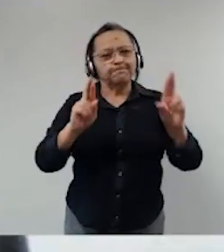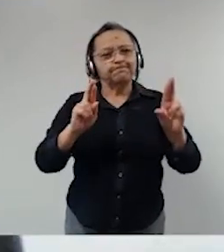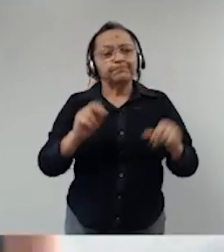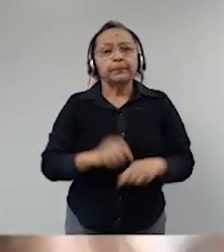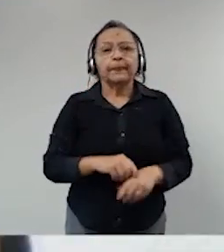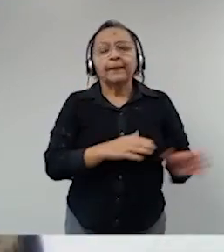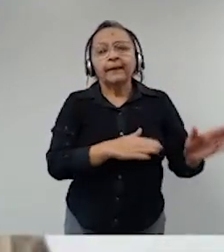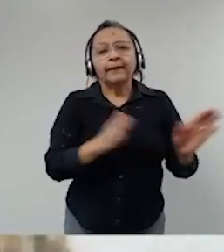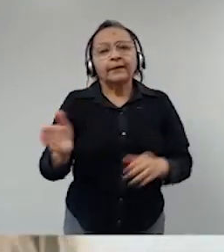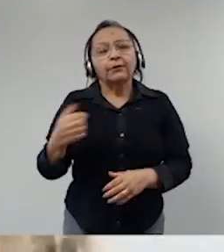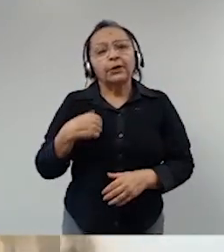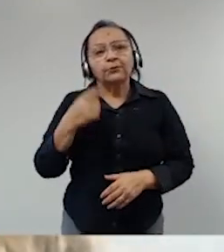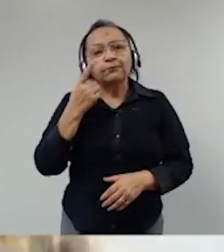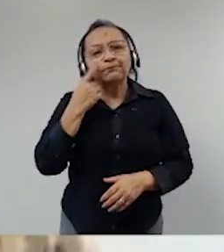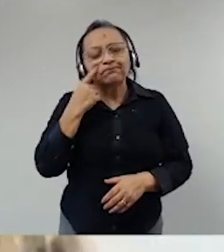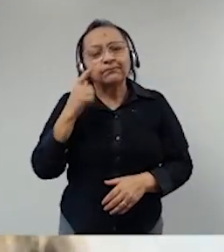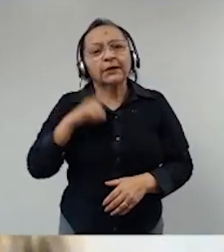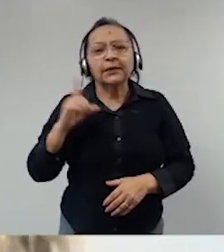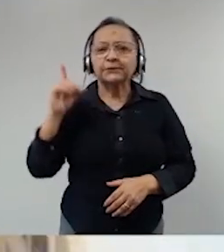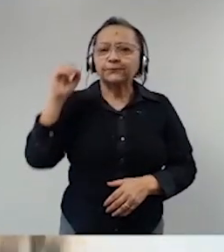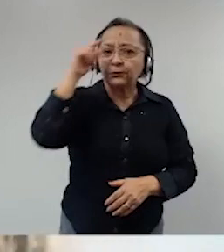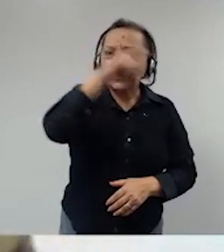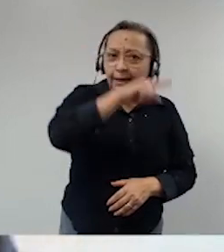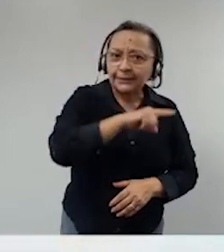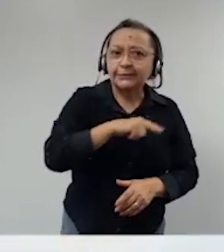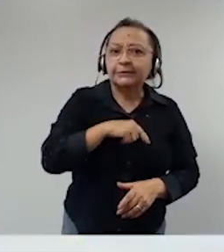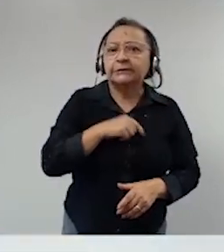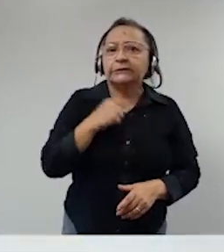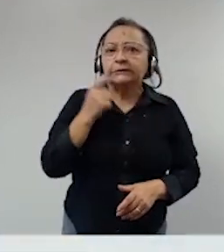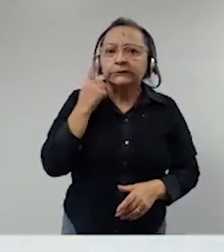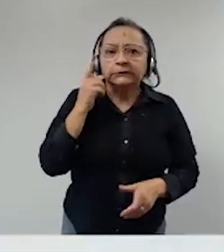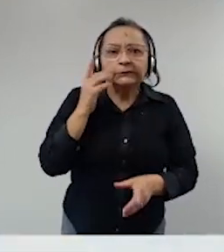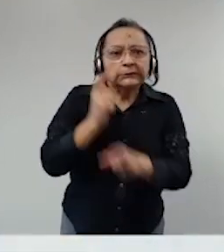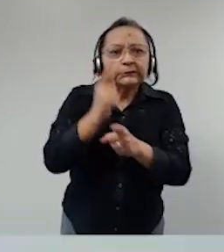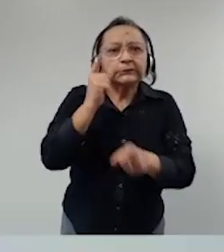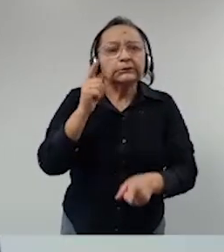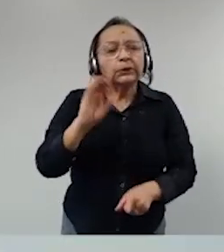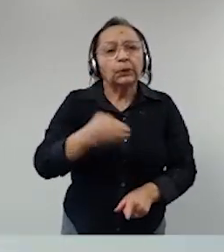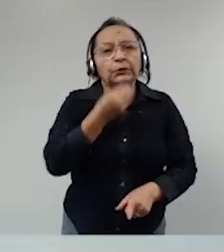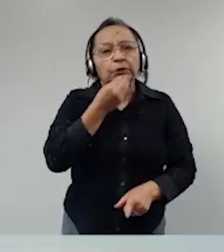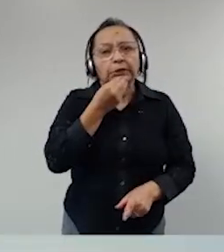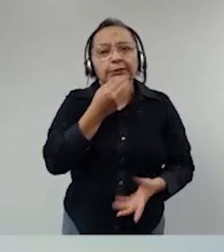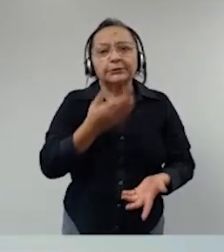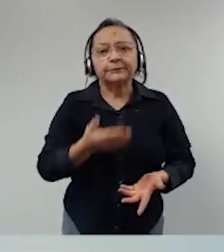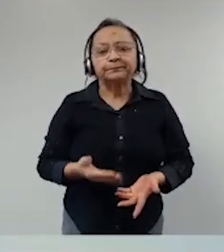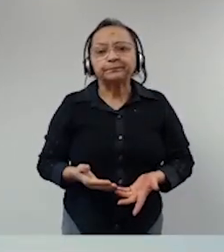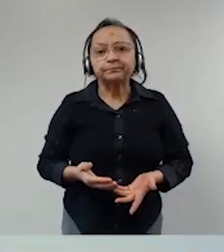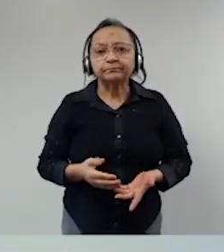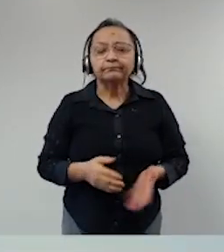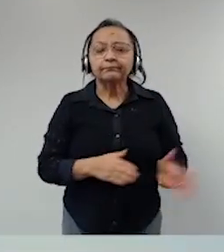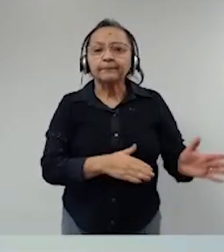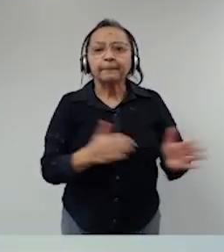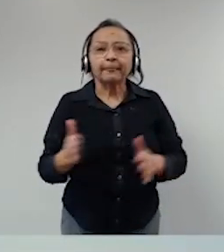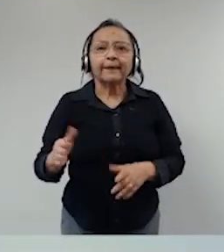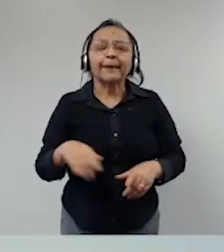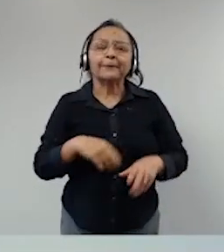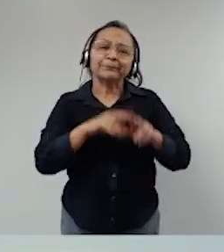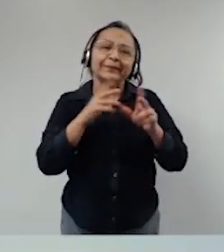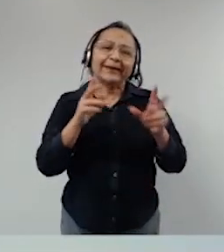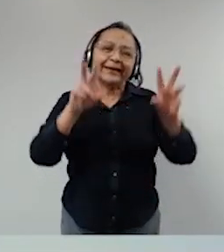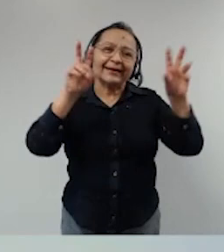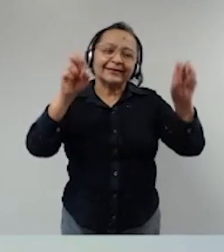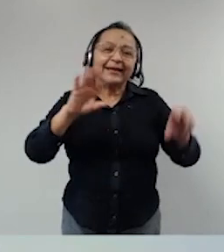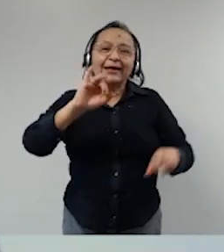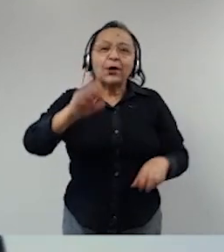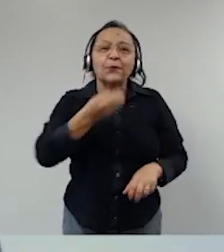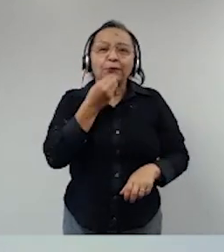eu vejo da dificuldade de buscar oportunidade, né? Sempre penso assim. É isso mesmo. Bom, falando em oportunidade e